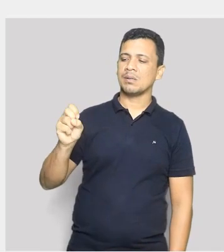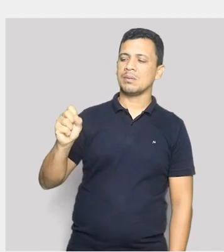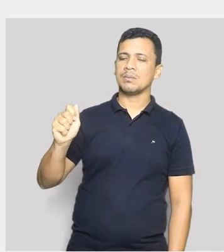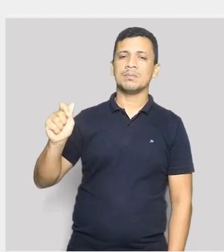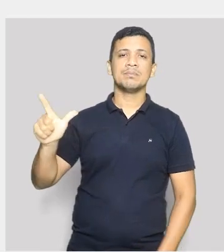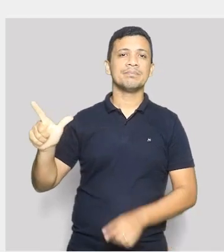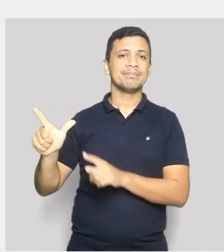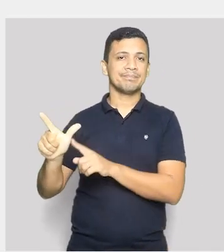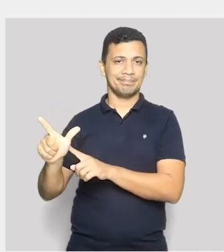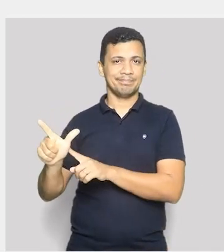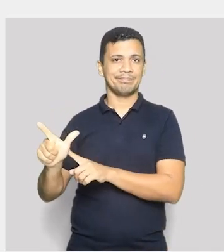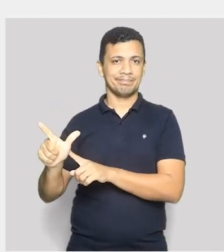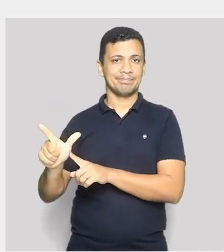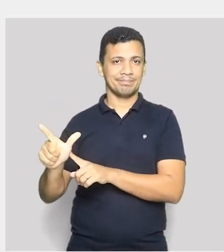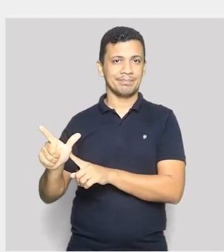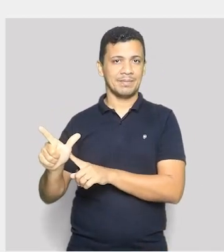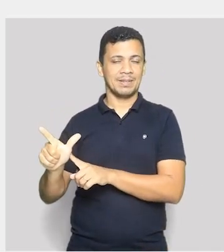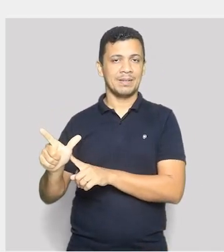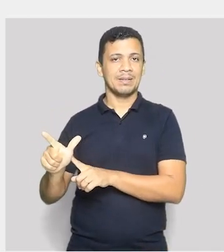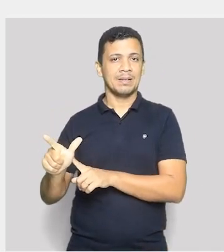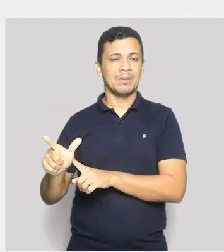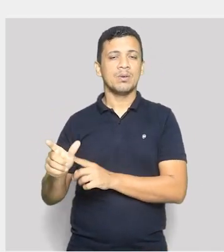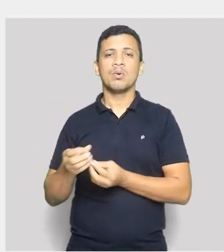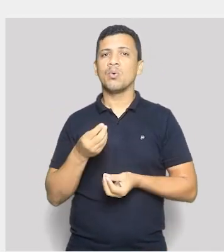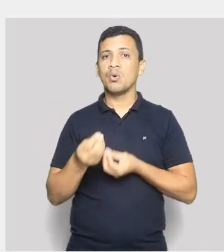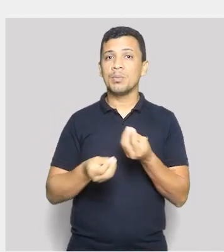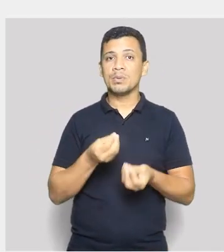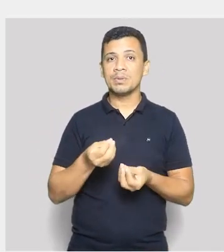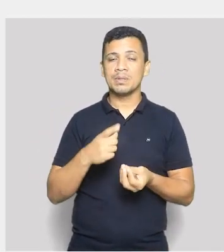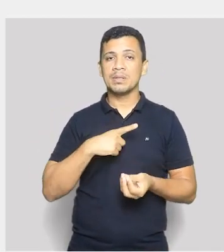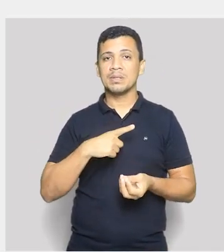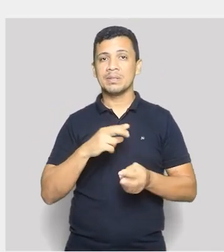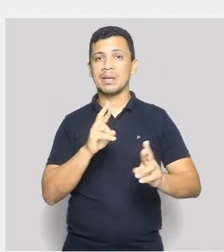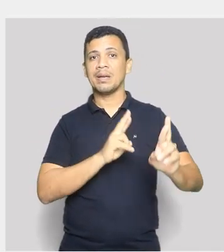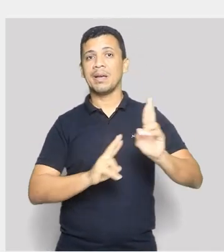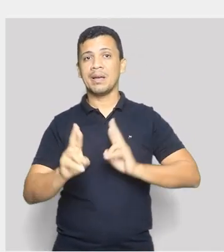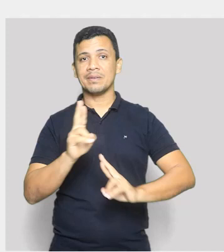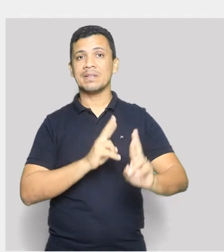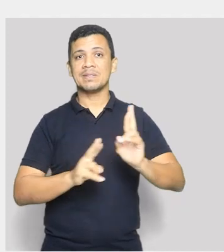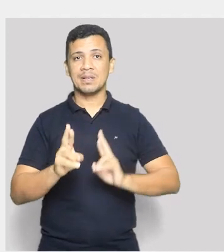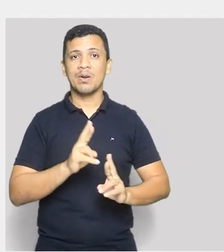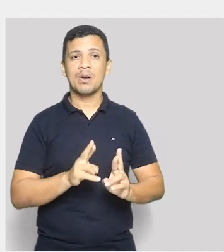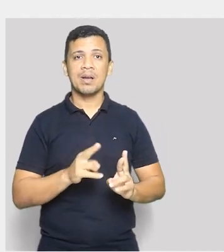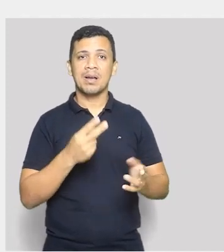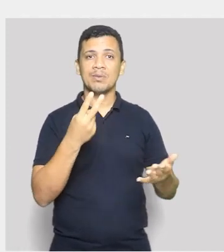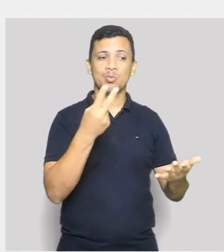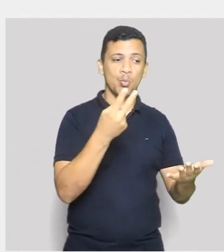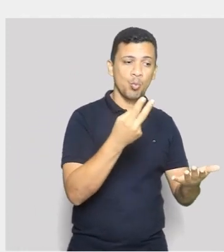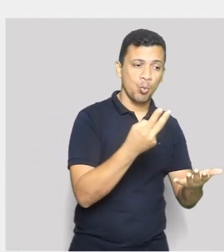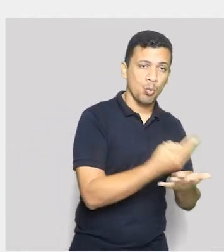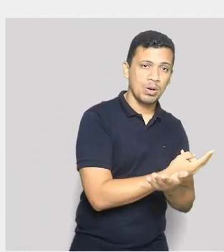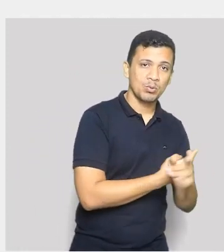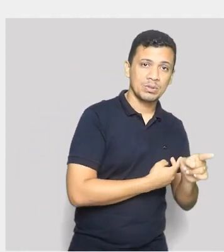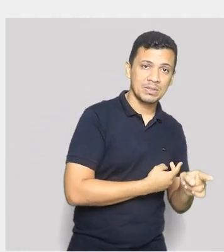tá? Lembrem-se, a oração causal tem que ter relação de causa e consequência, tá?